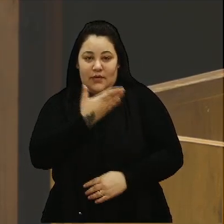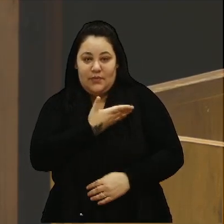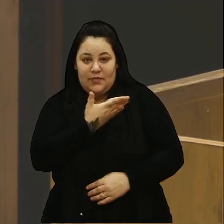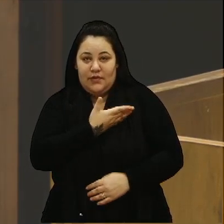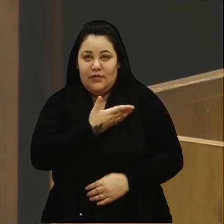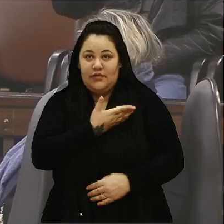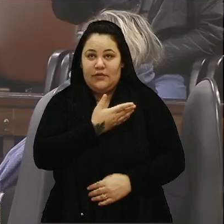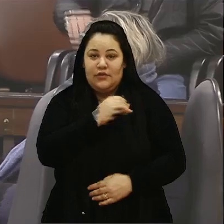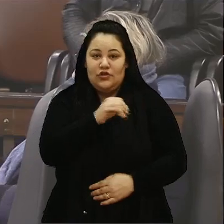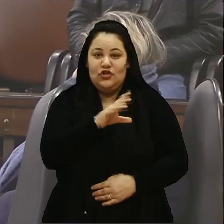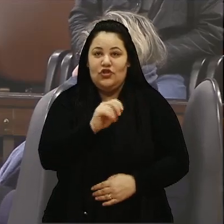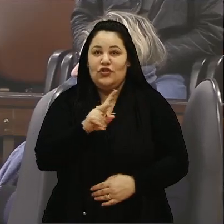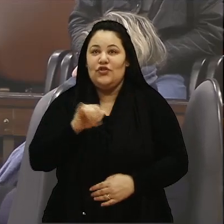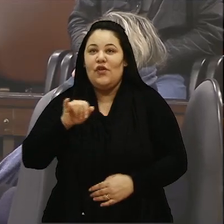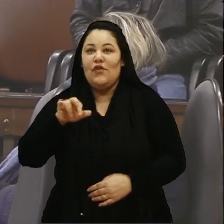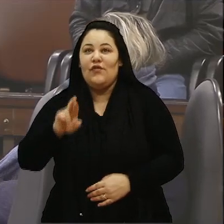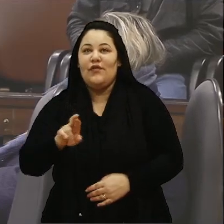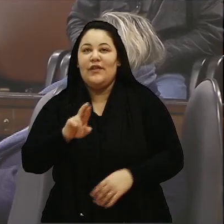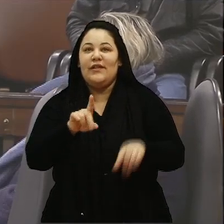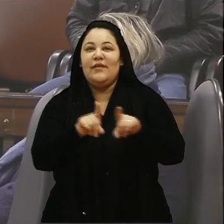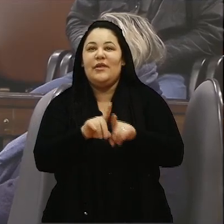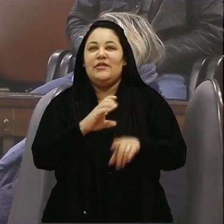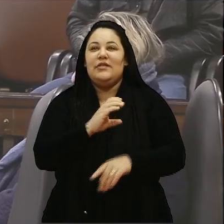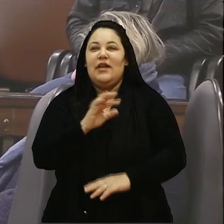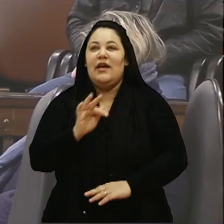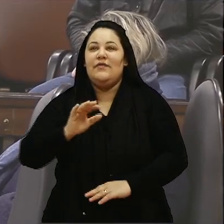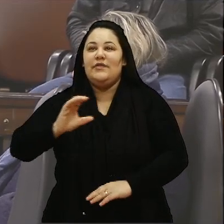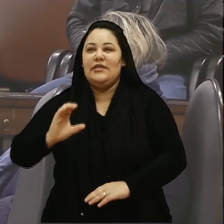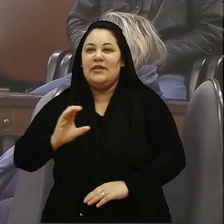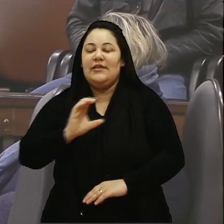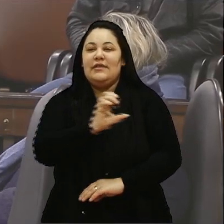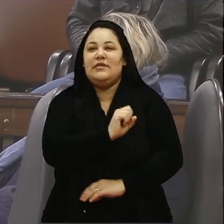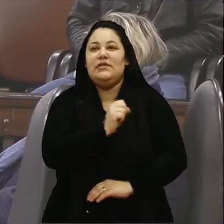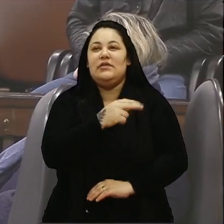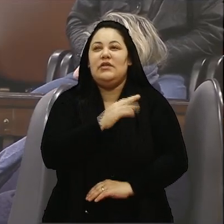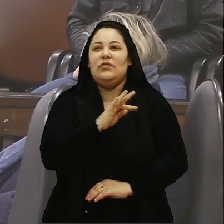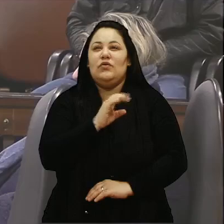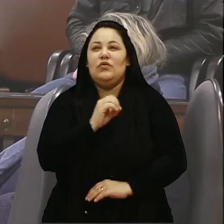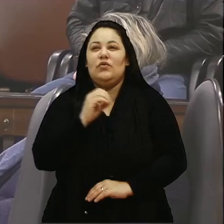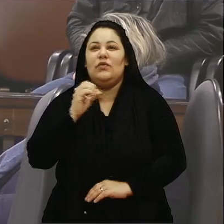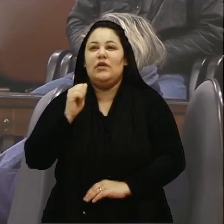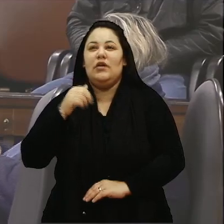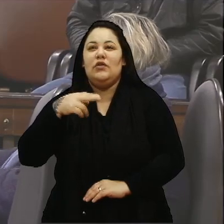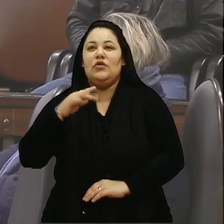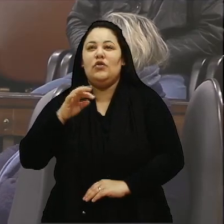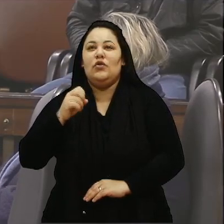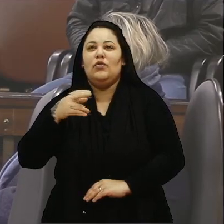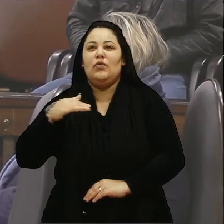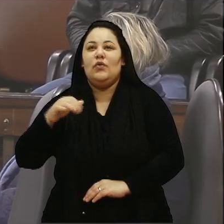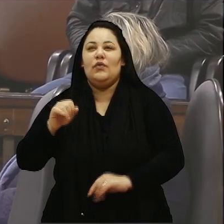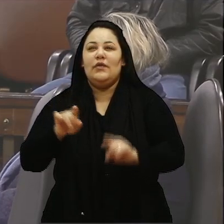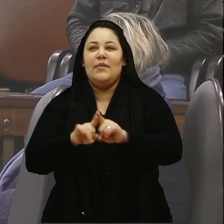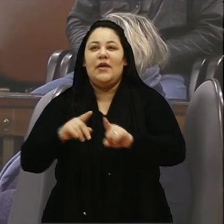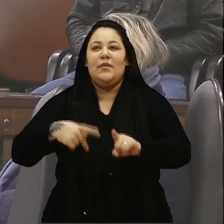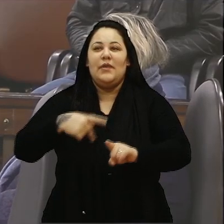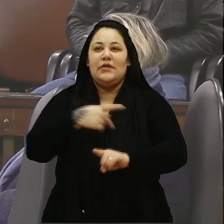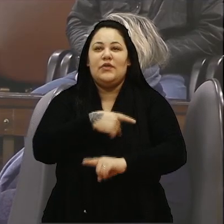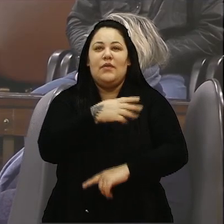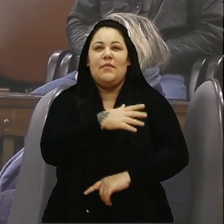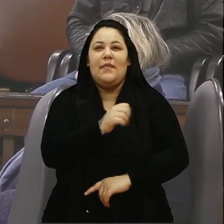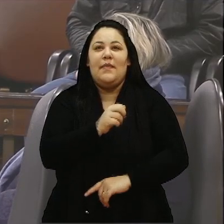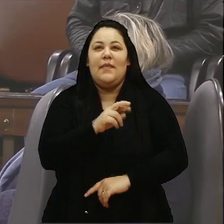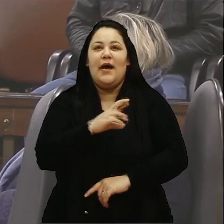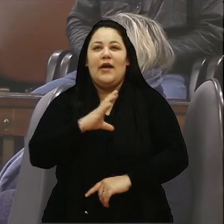Jovir Bertotti, do CFC Santo Antônio, que ali está. Também o pastor Marco Aurélio, representando a